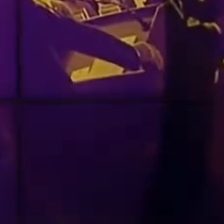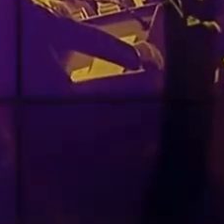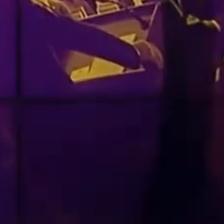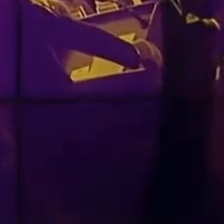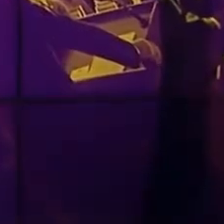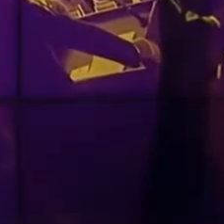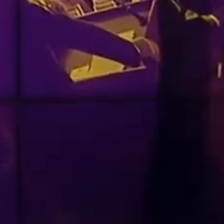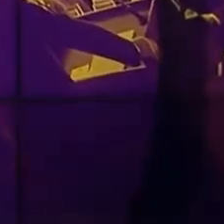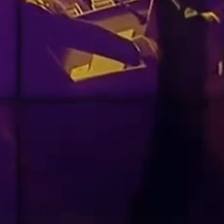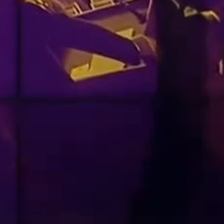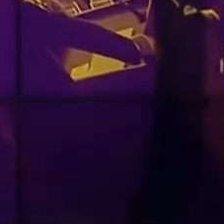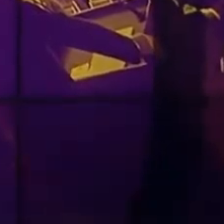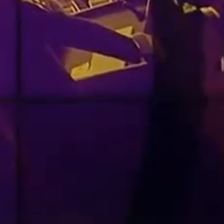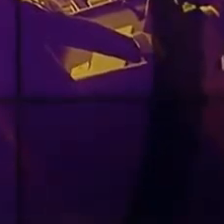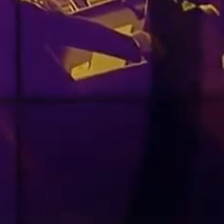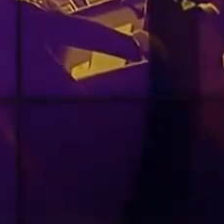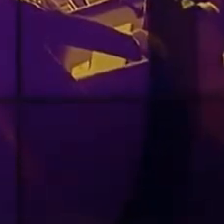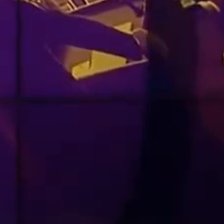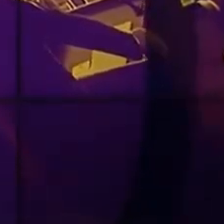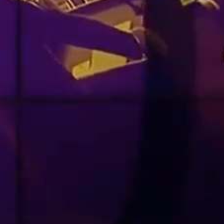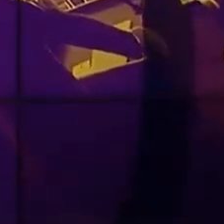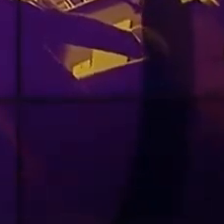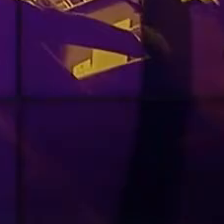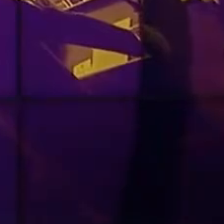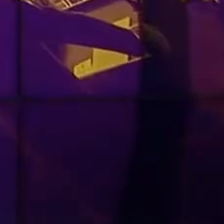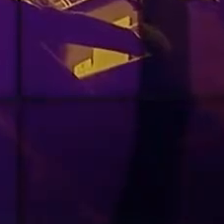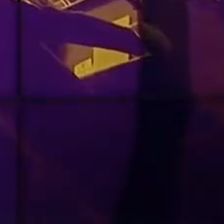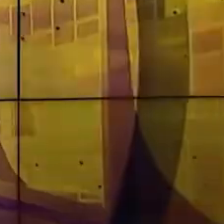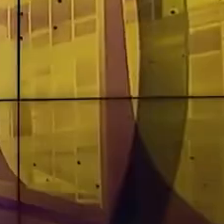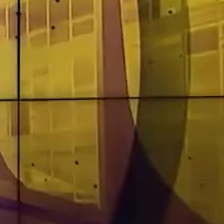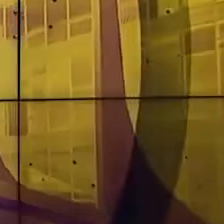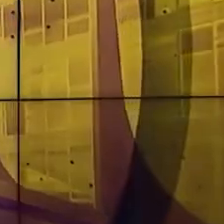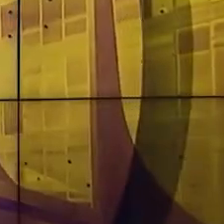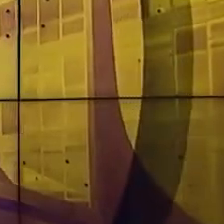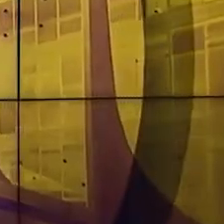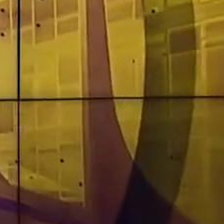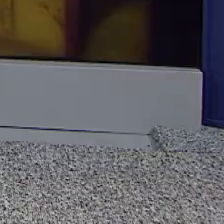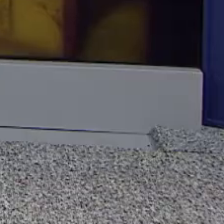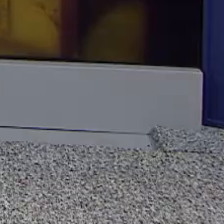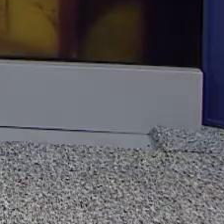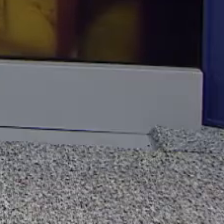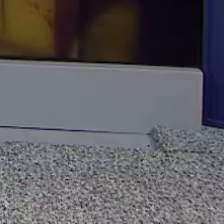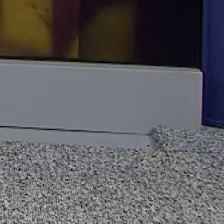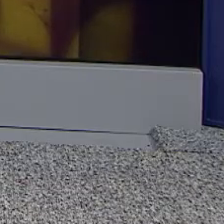governo, especialmente os de inteligência, para melhorar o combate à criminalidade.